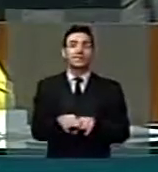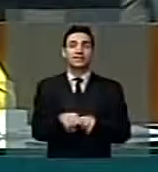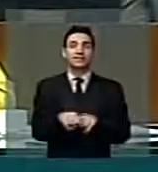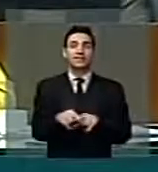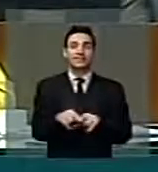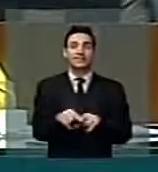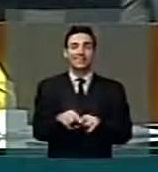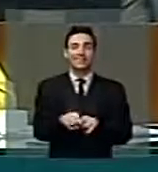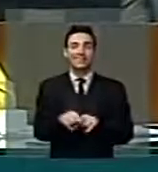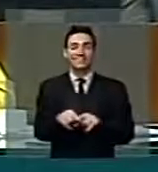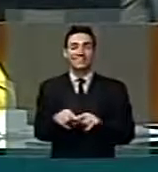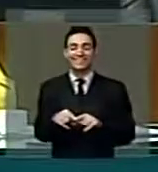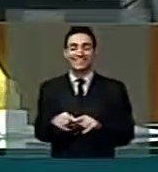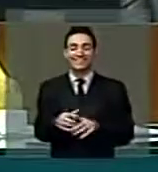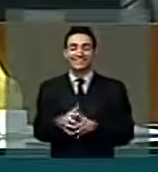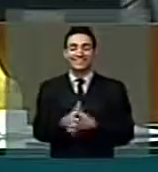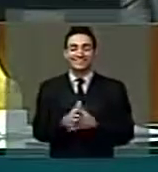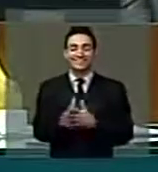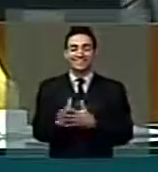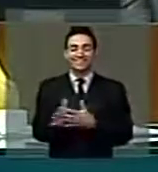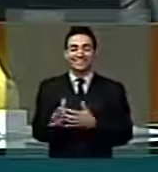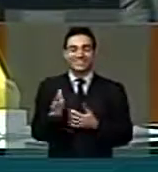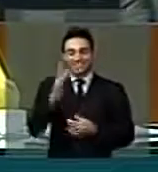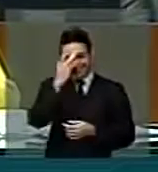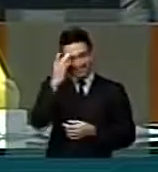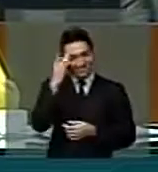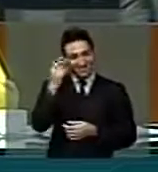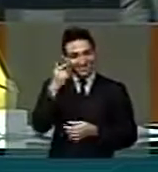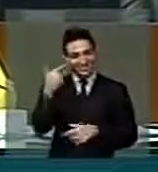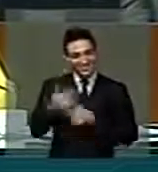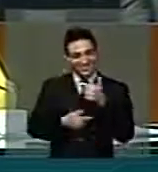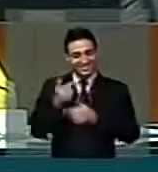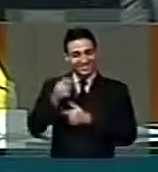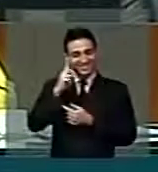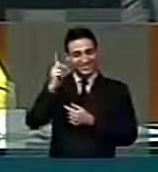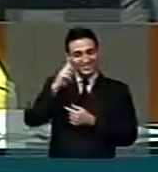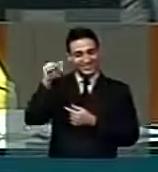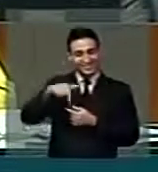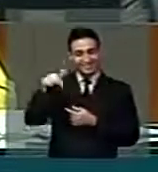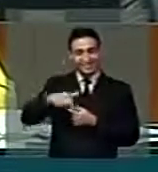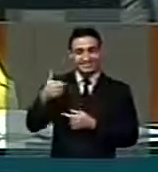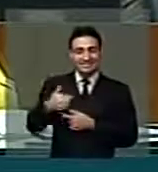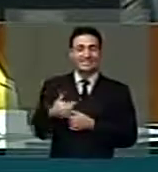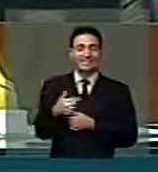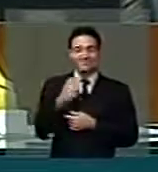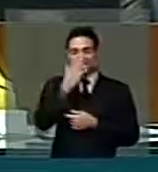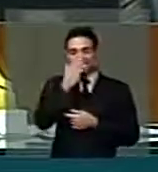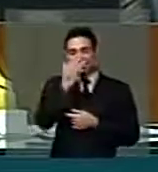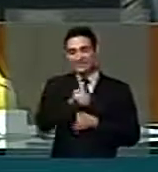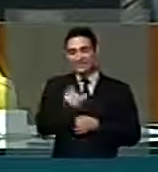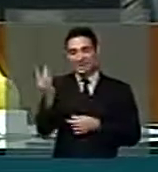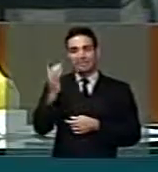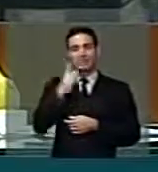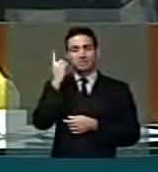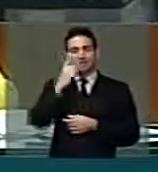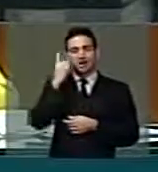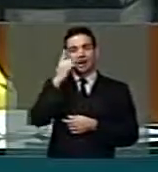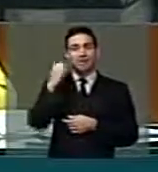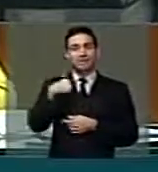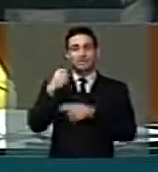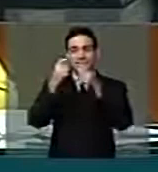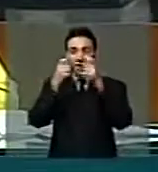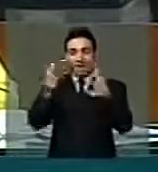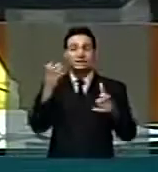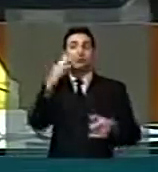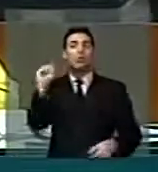uma tribo daqueles que se dedicam dioturnamente a essa casa, né? Pares parlamentares que se interessam pelo que